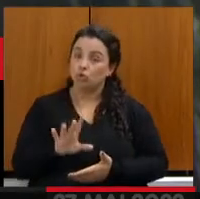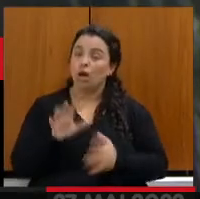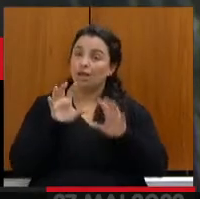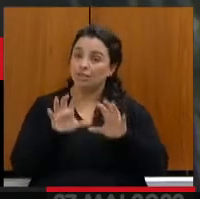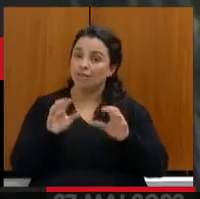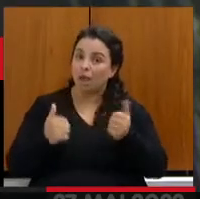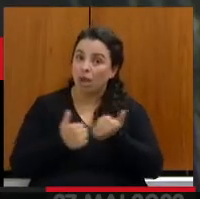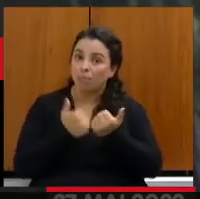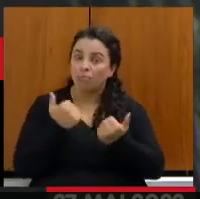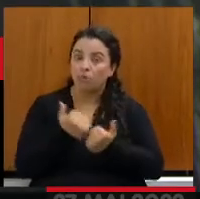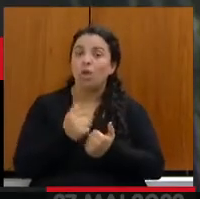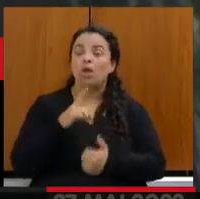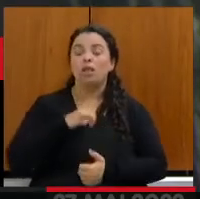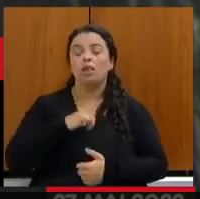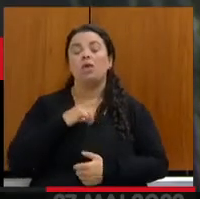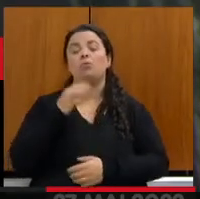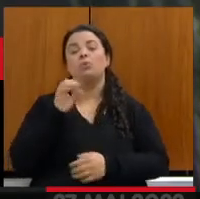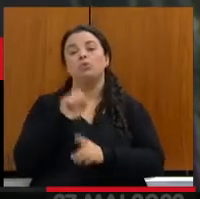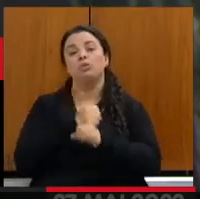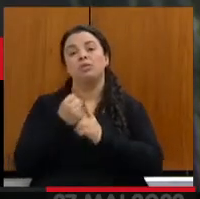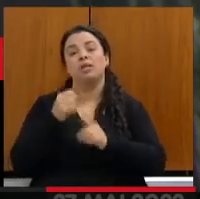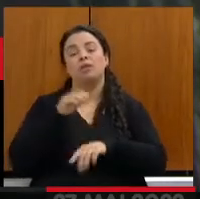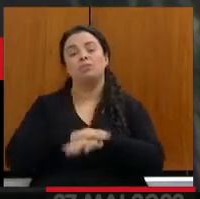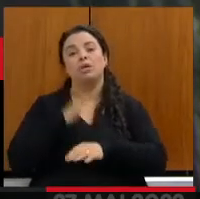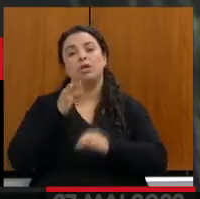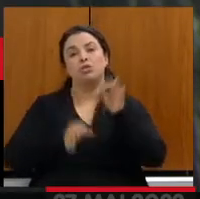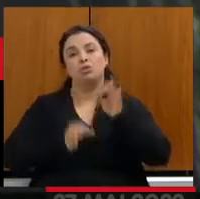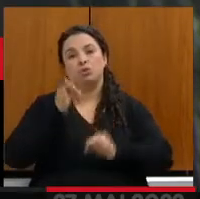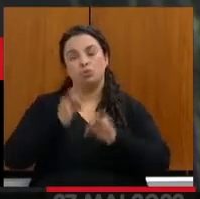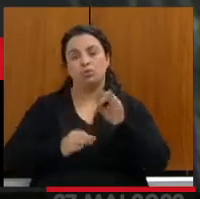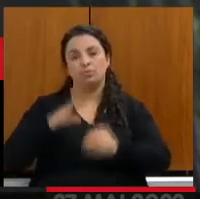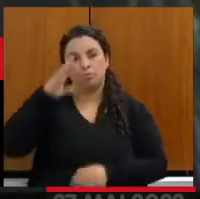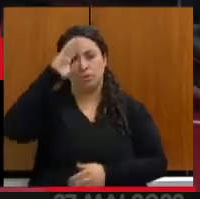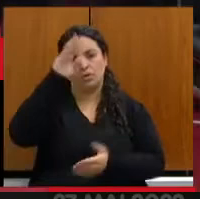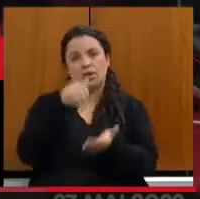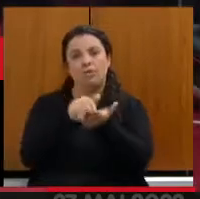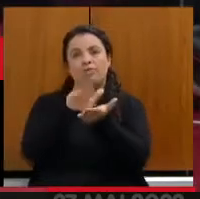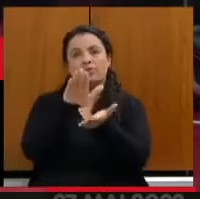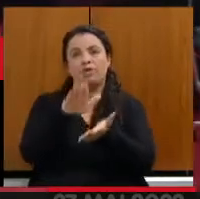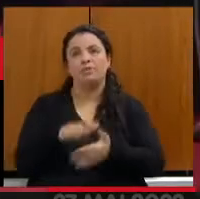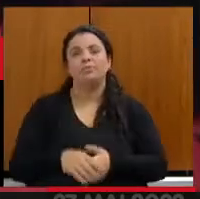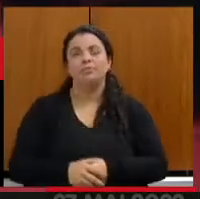teremos uma sociedade mais justa para todos fora bolsonaro